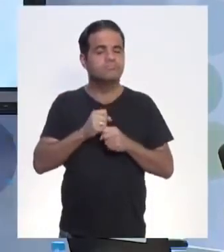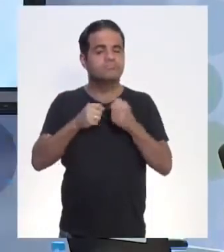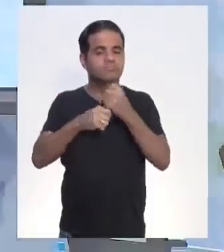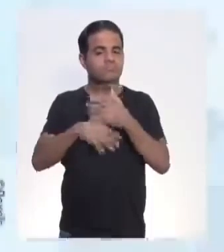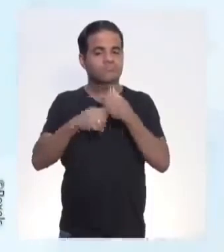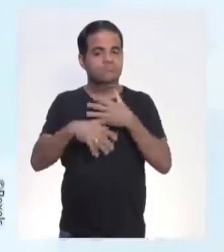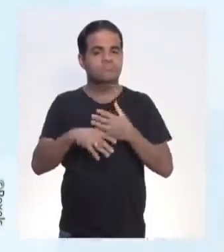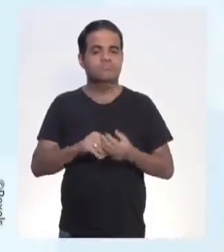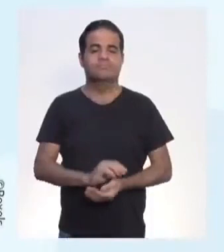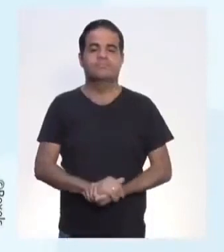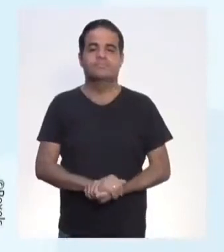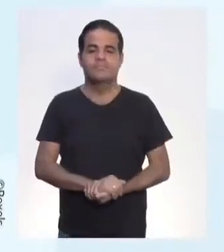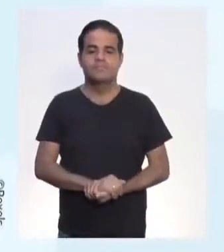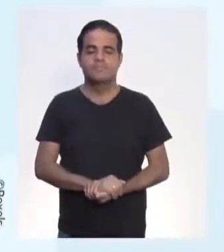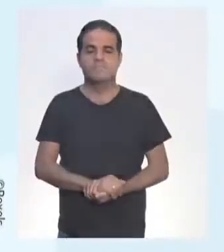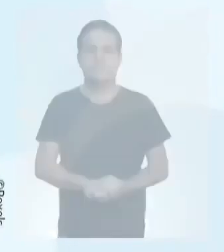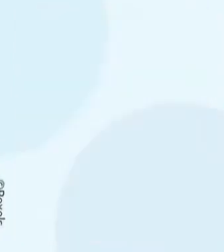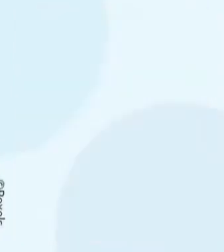chat